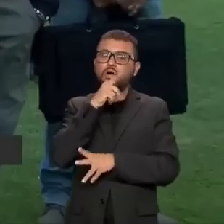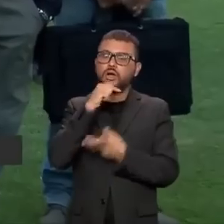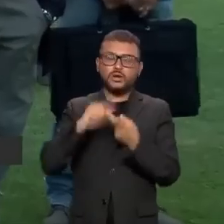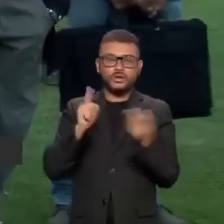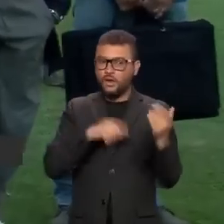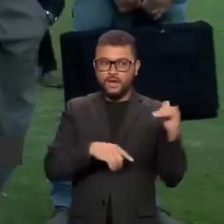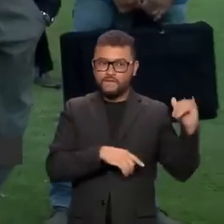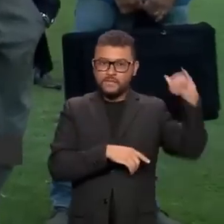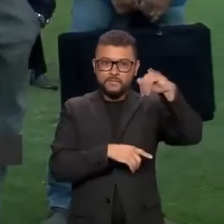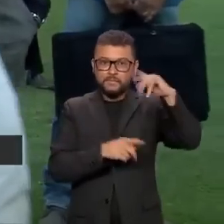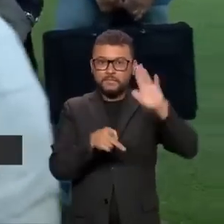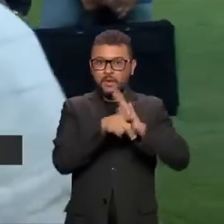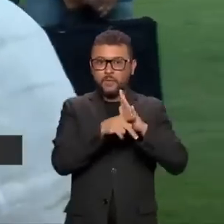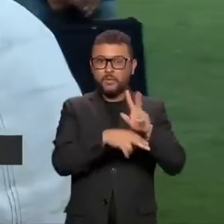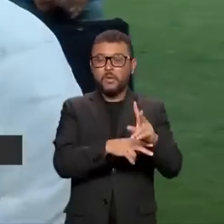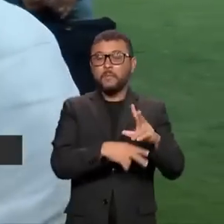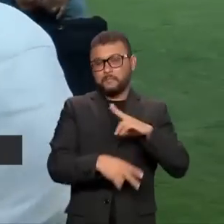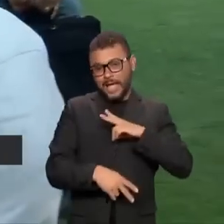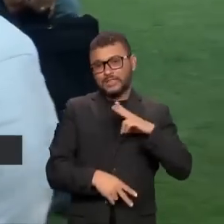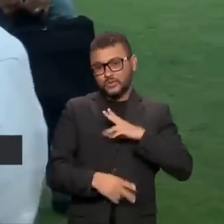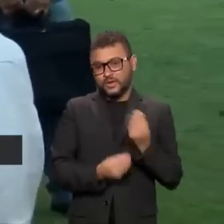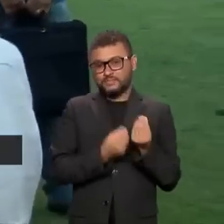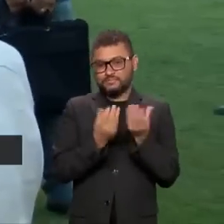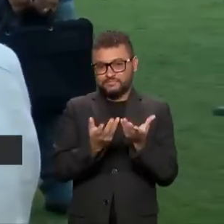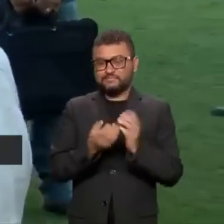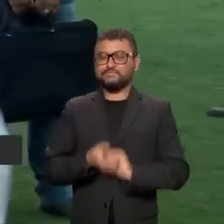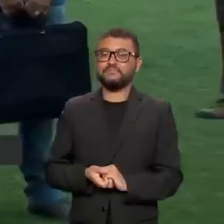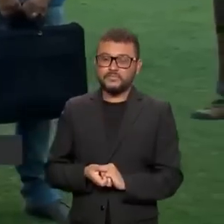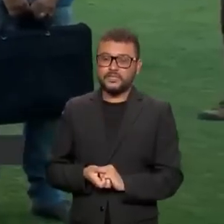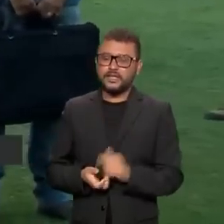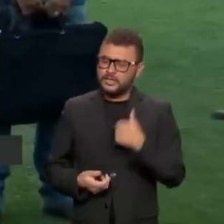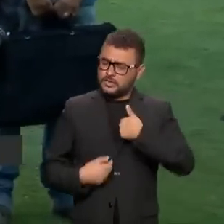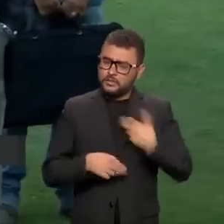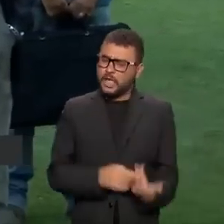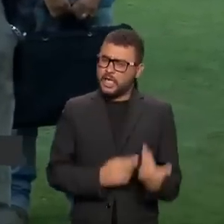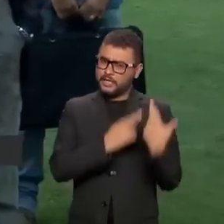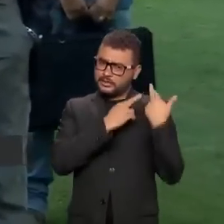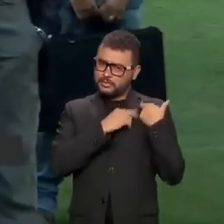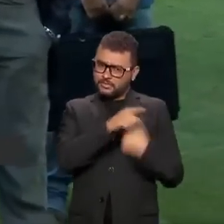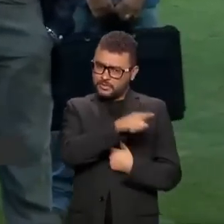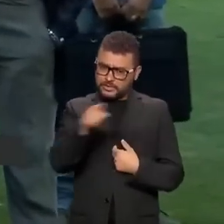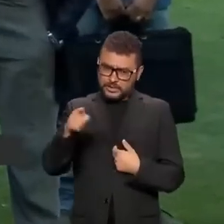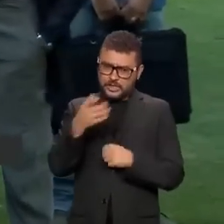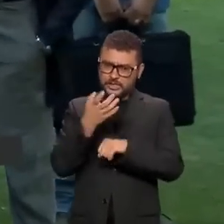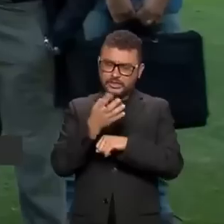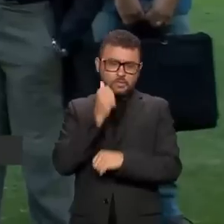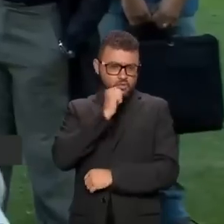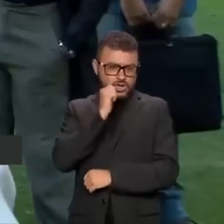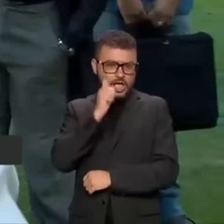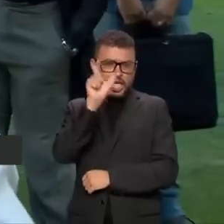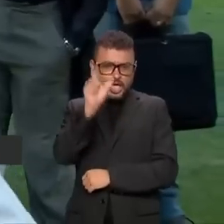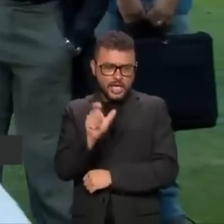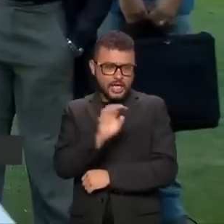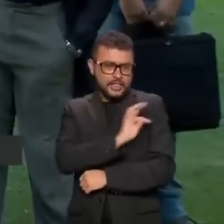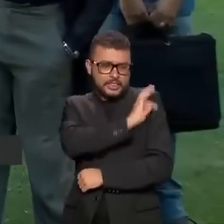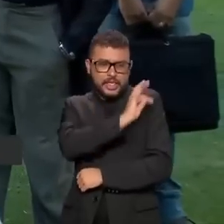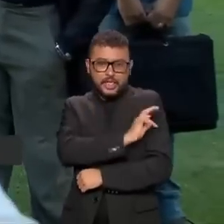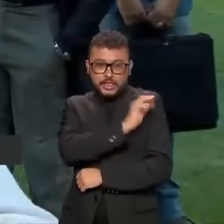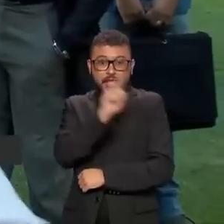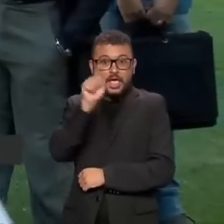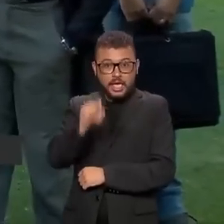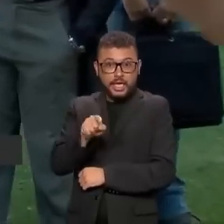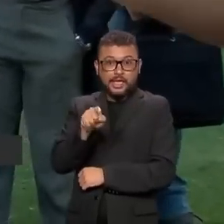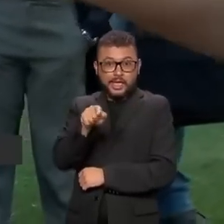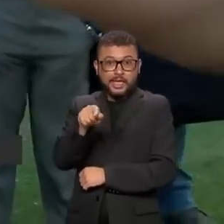Você sabe, embora eu tenha pouca amizade, eu tenho muito respeito pela técnica de vocês, da nossa querida sueca, que ainda